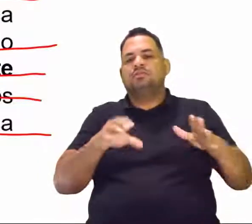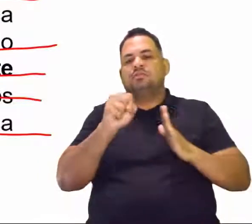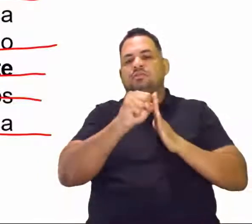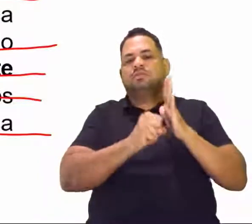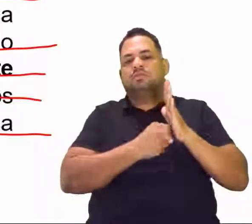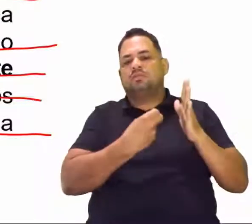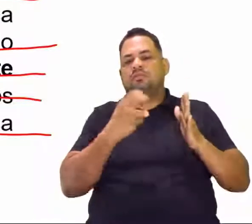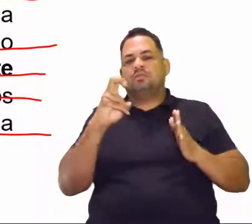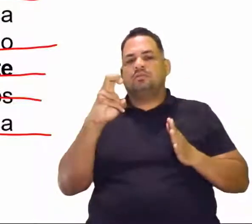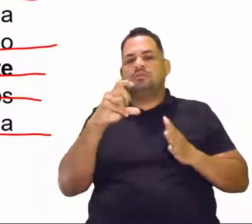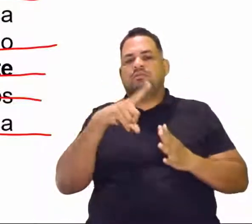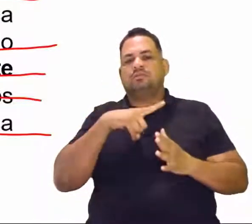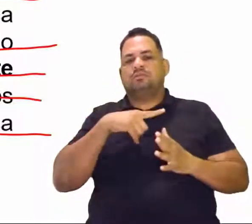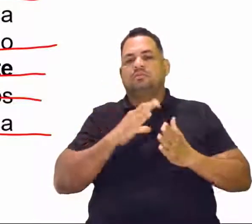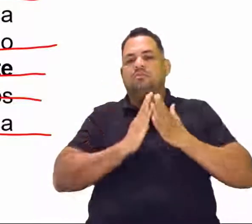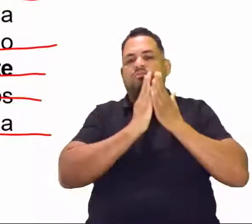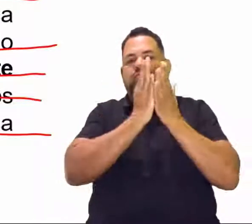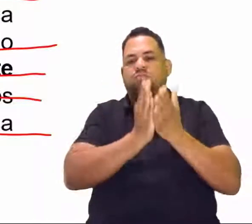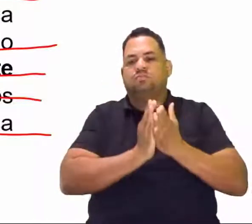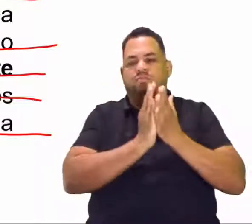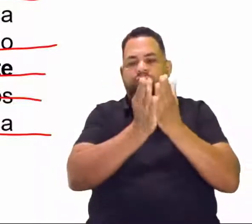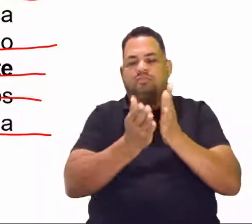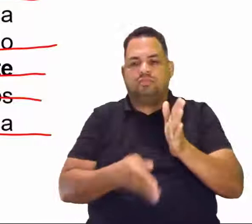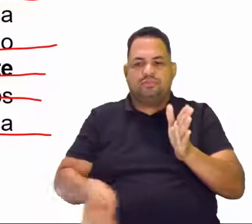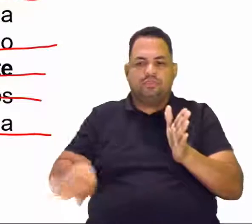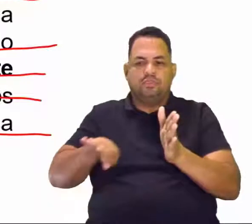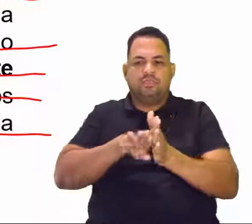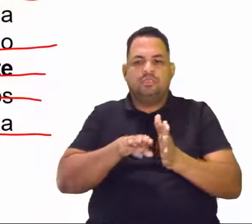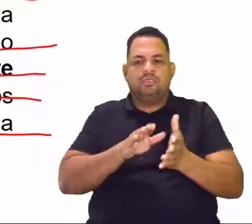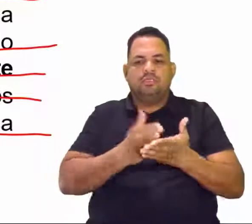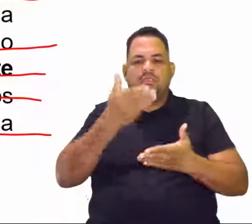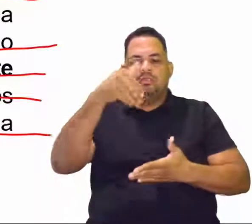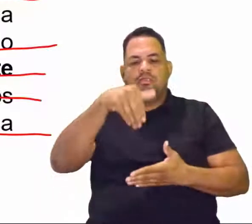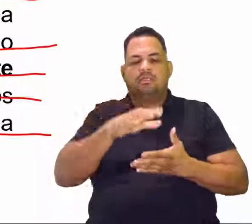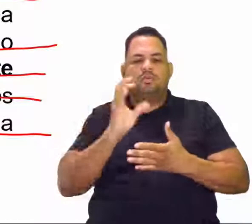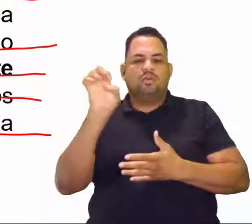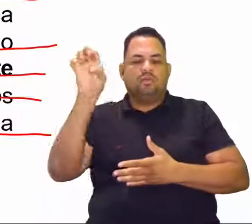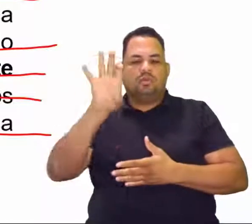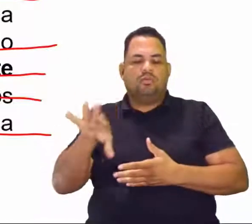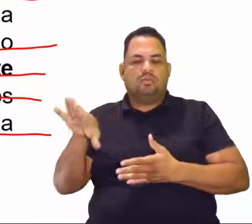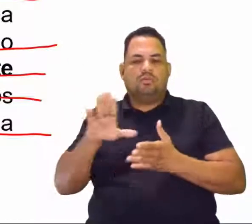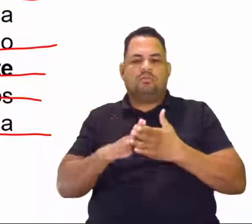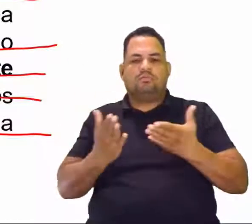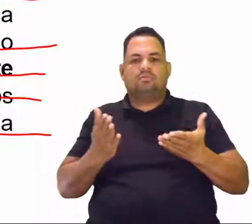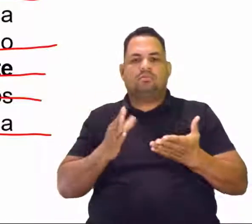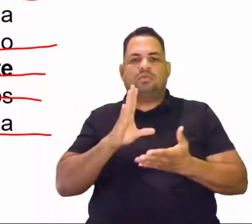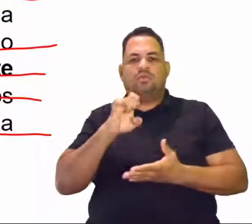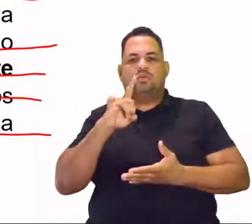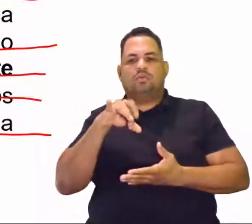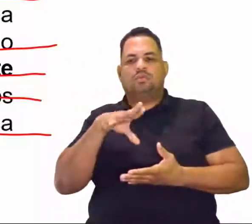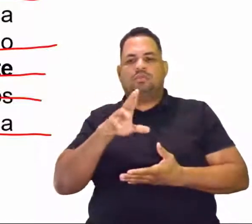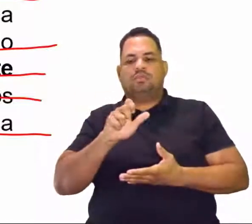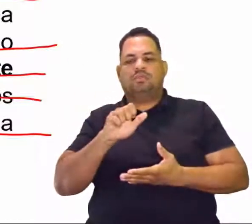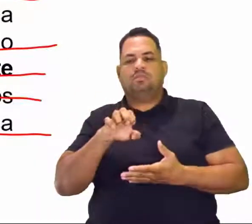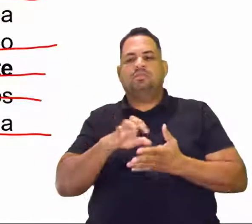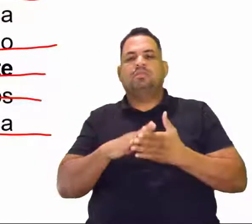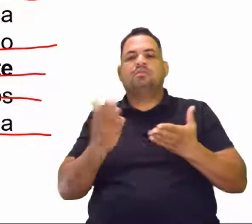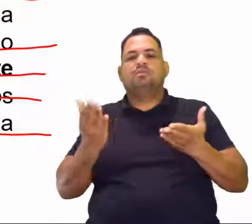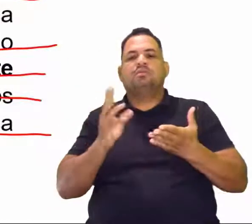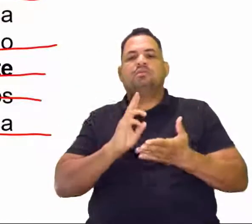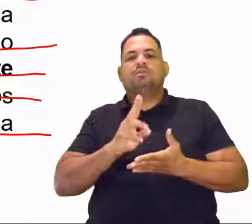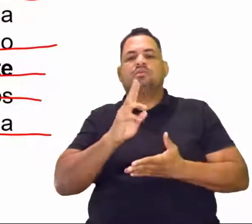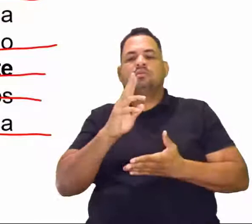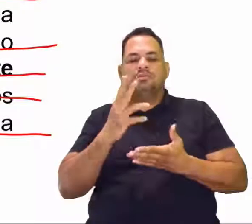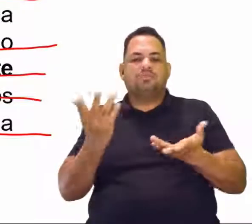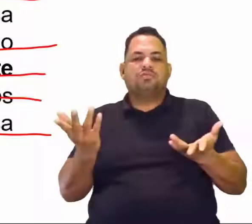do século 15 onde teve as grandes navegações países foram colonizados a colonialidade é o